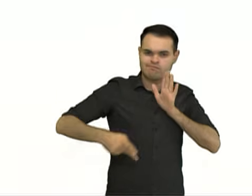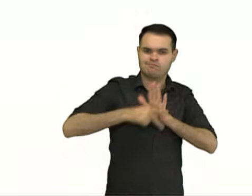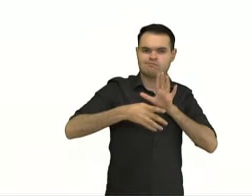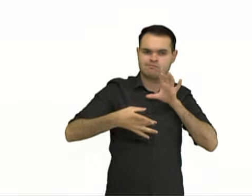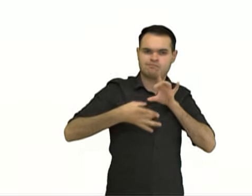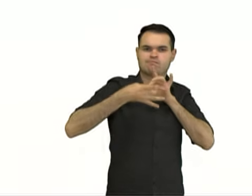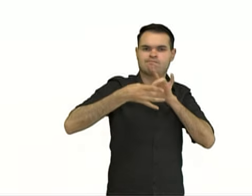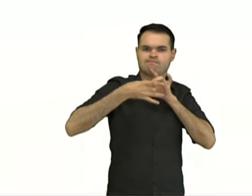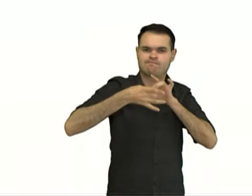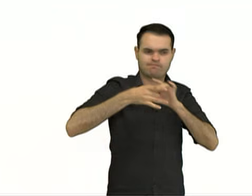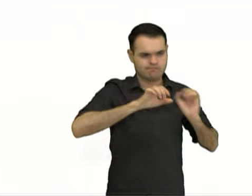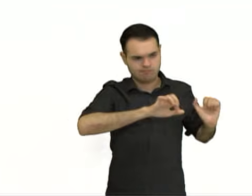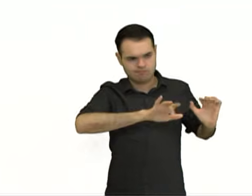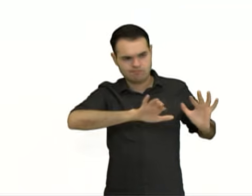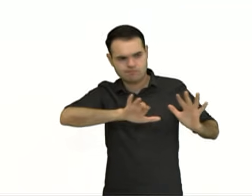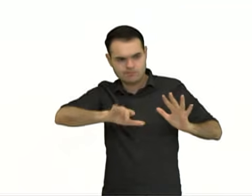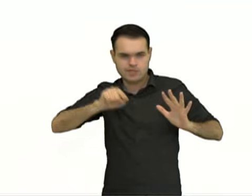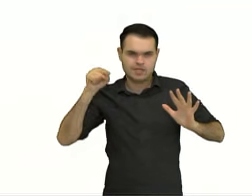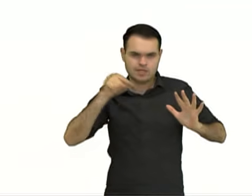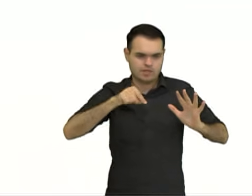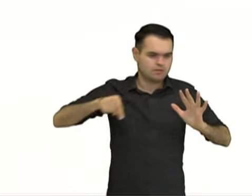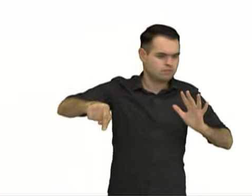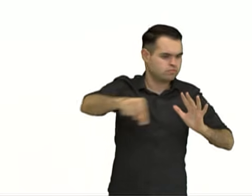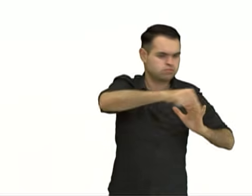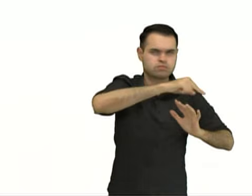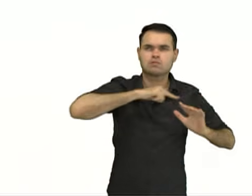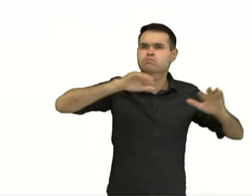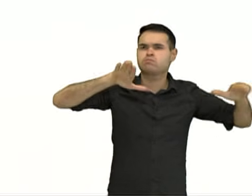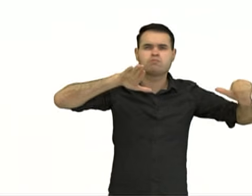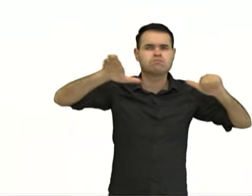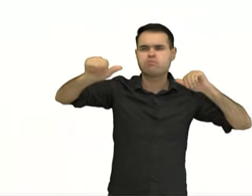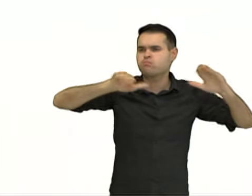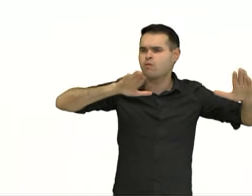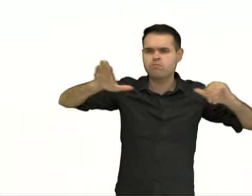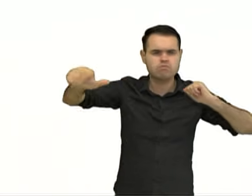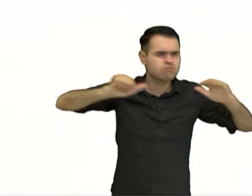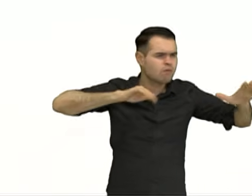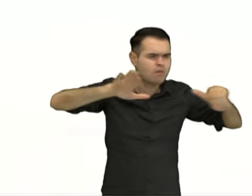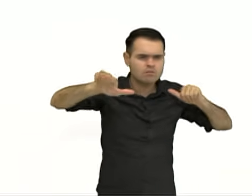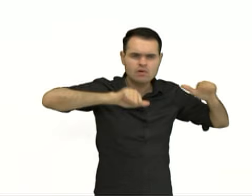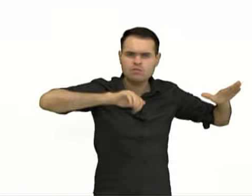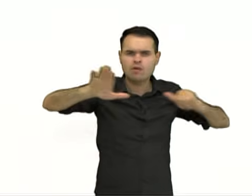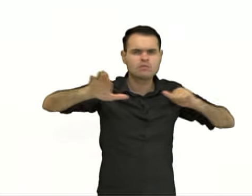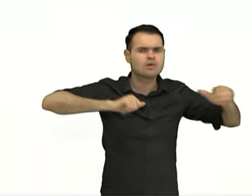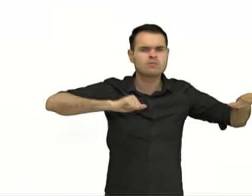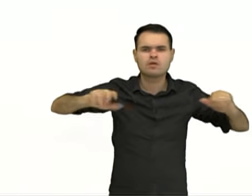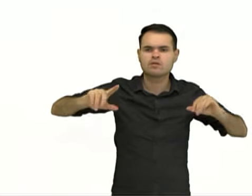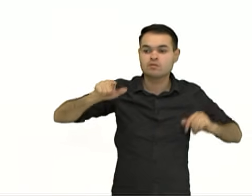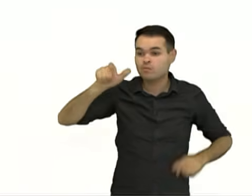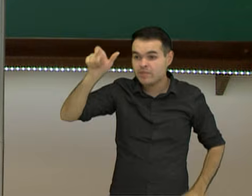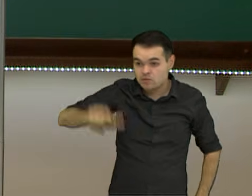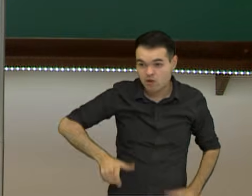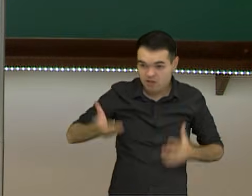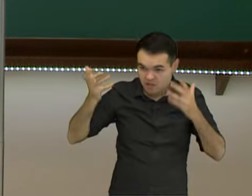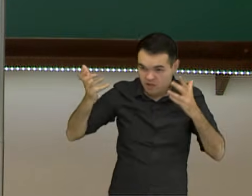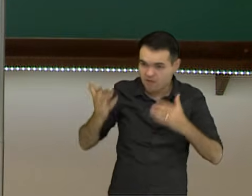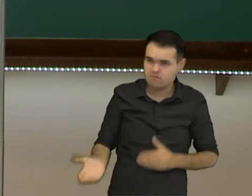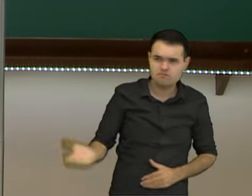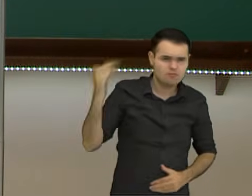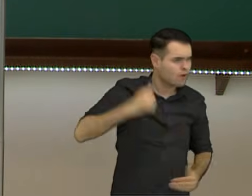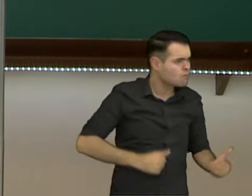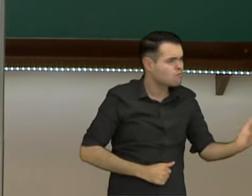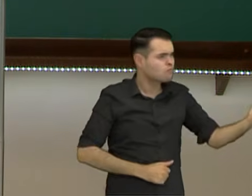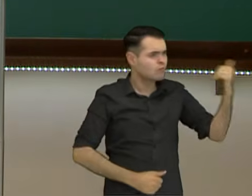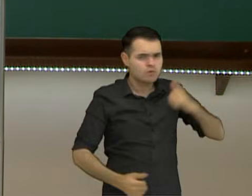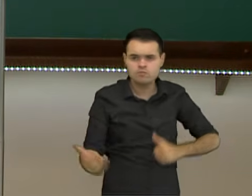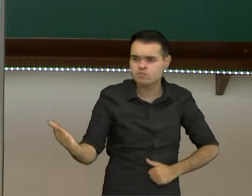dessa cruzada. Então houve aí, uma convocação da Igreja Católica para as pessoas que quisessem participar dessa